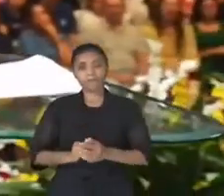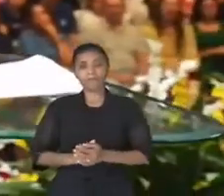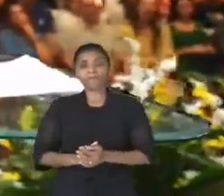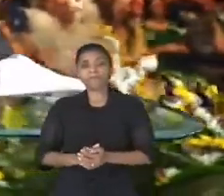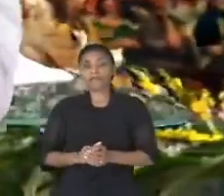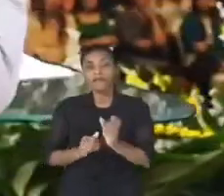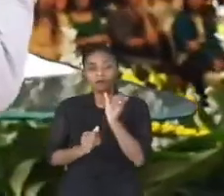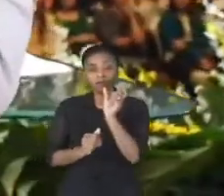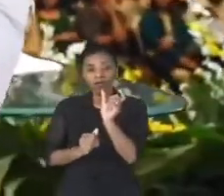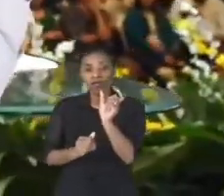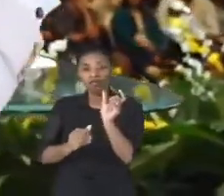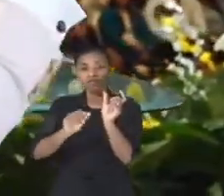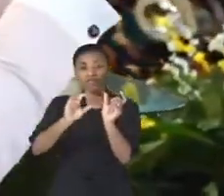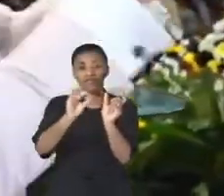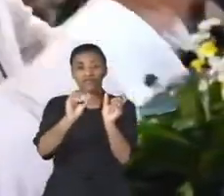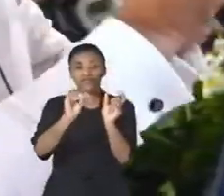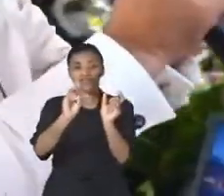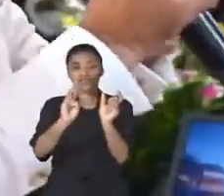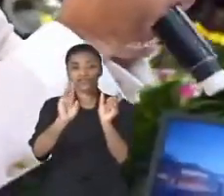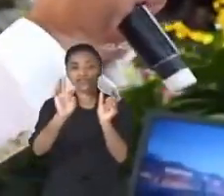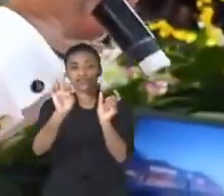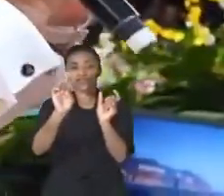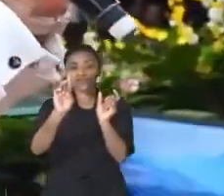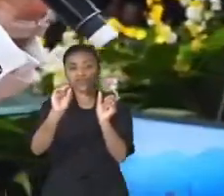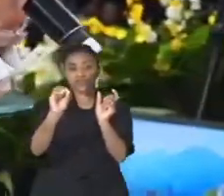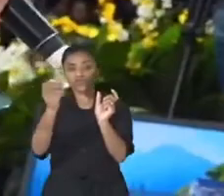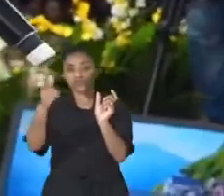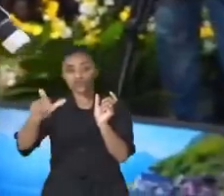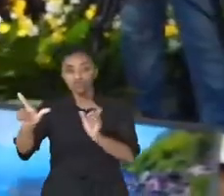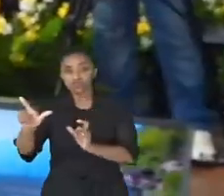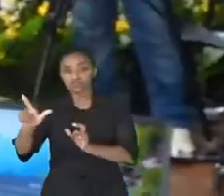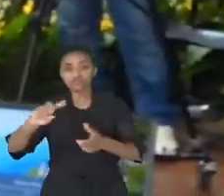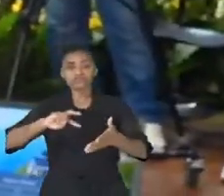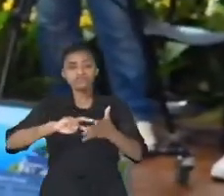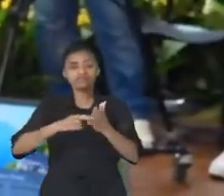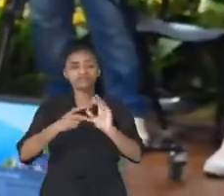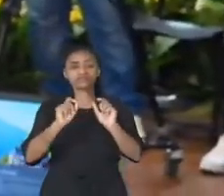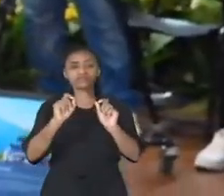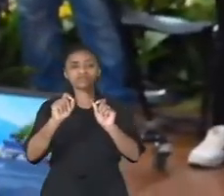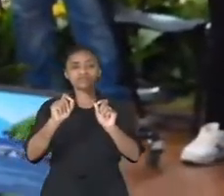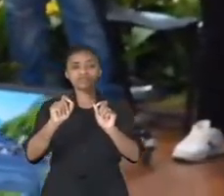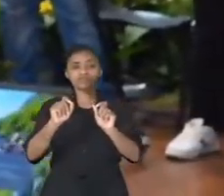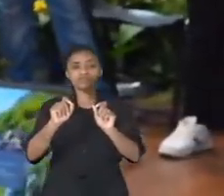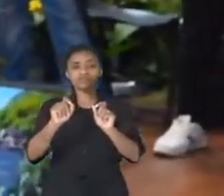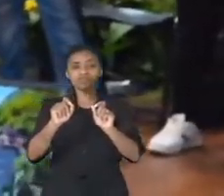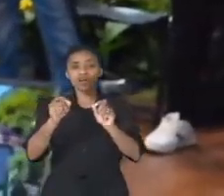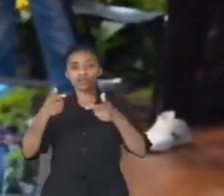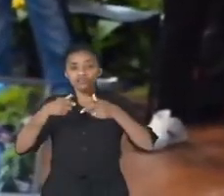A palavra outro, no original, significa gêmeo.